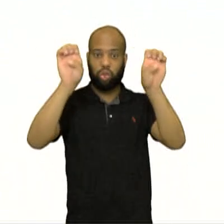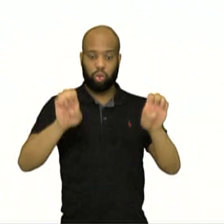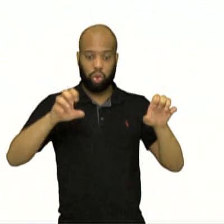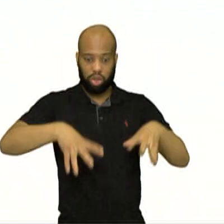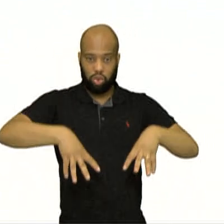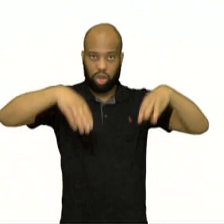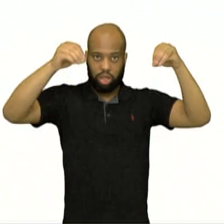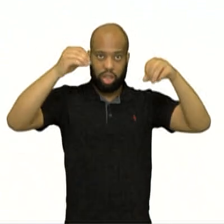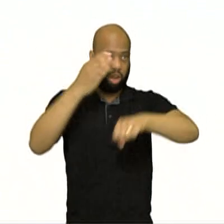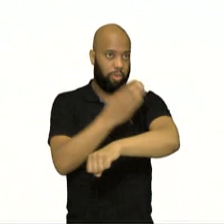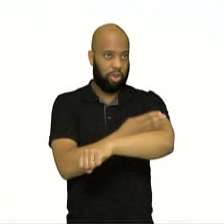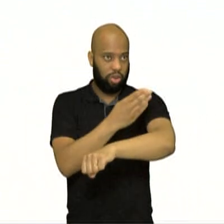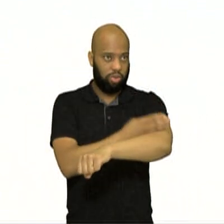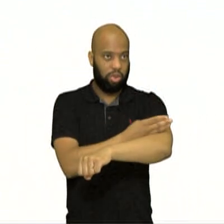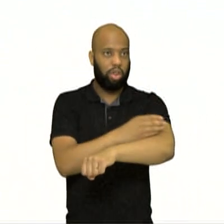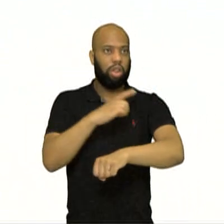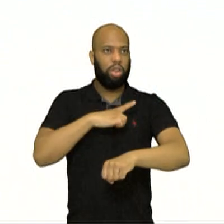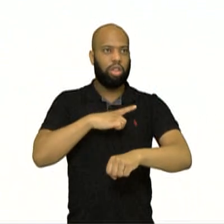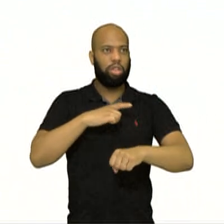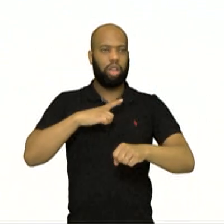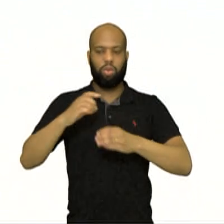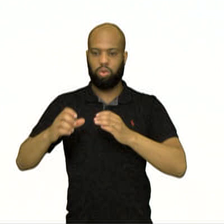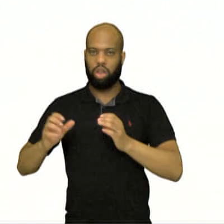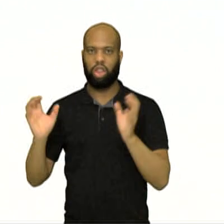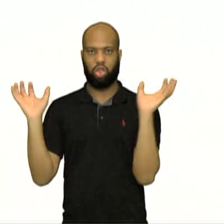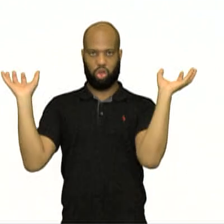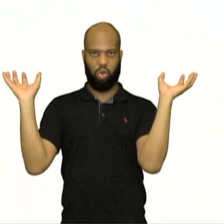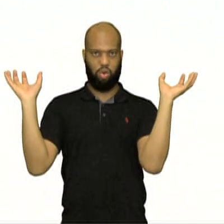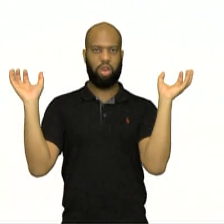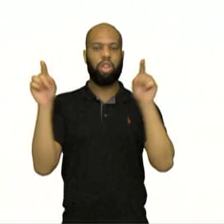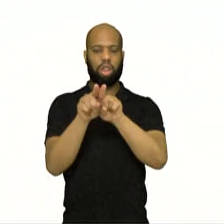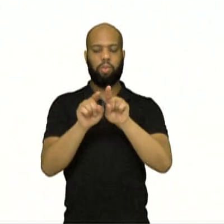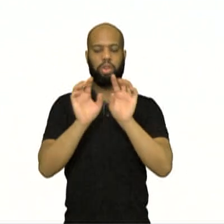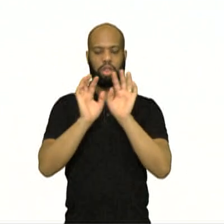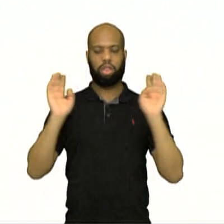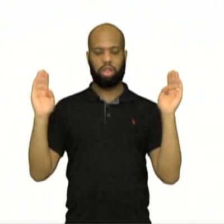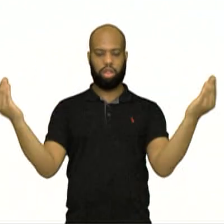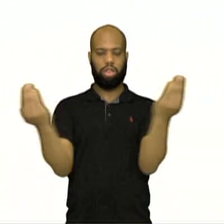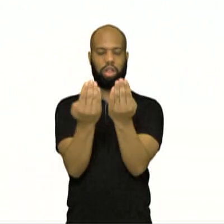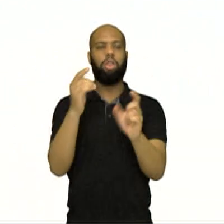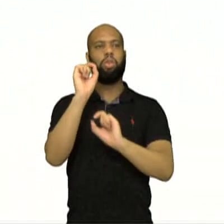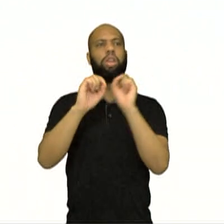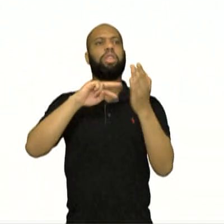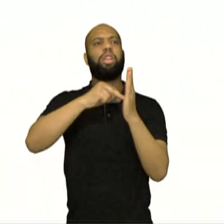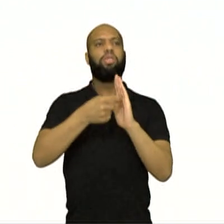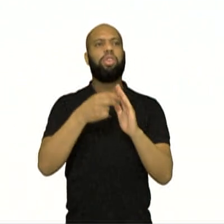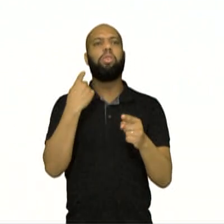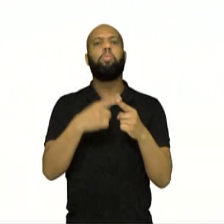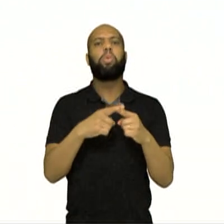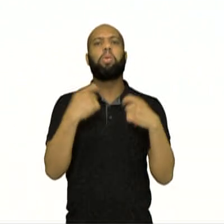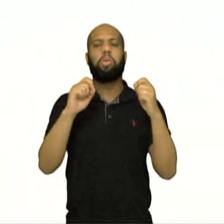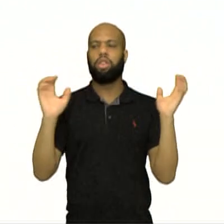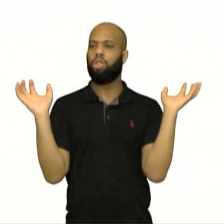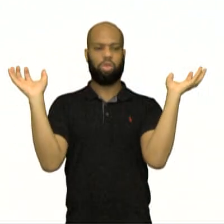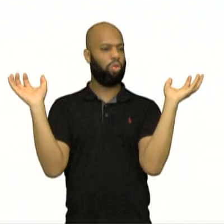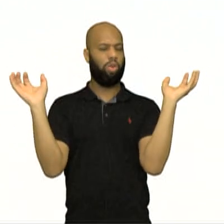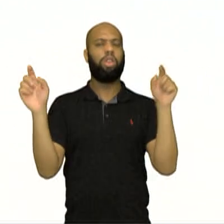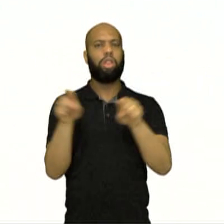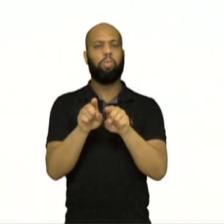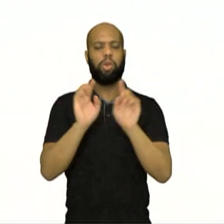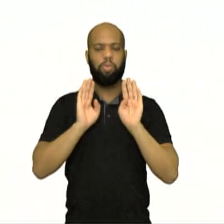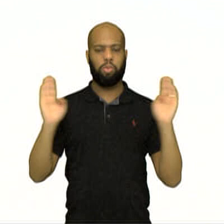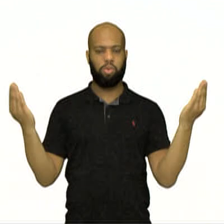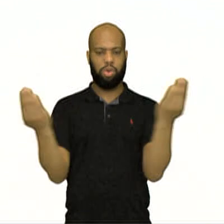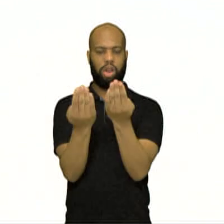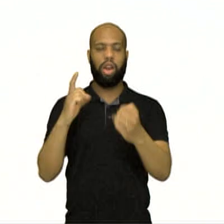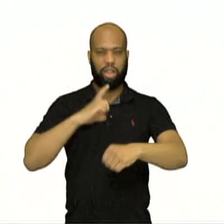castelos medievais, torres e muralhas, tá? Então, o que significa por que eles precisam de torres e muralhas? Vou